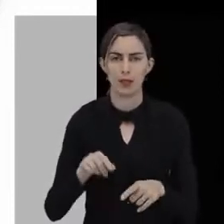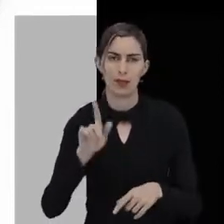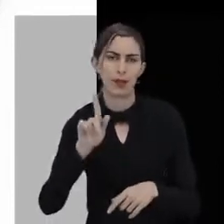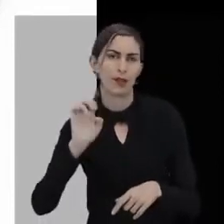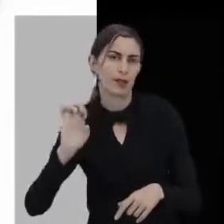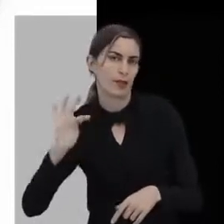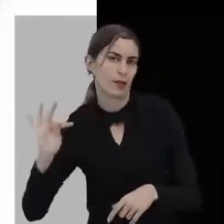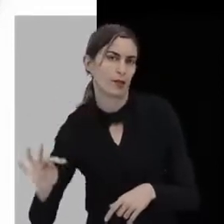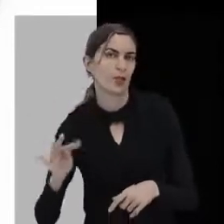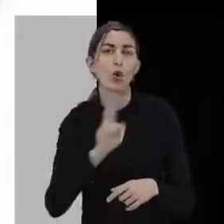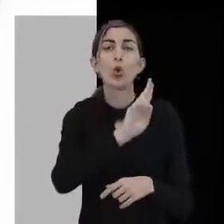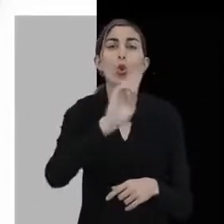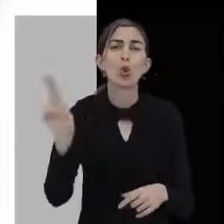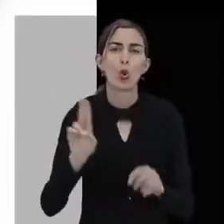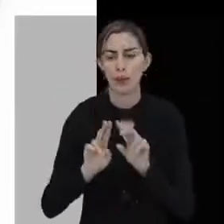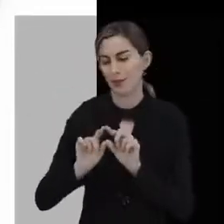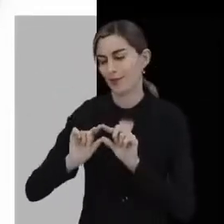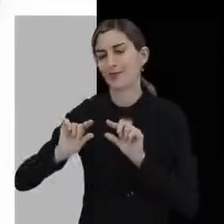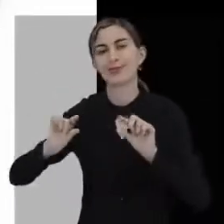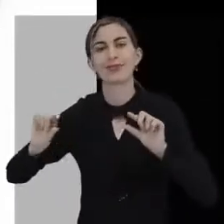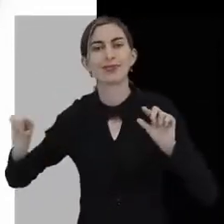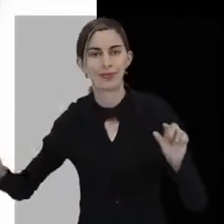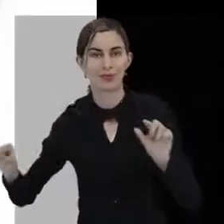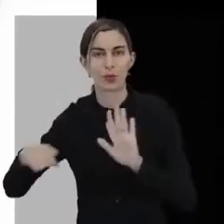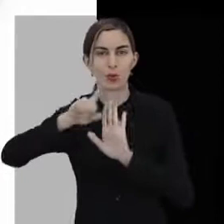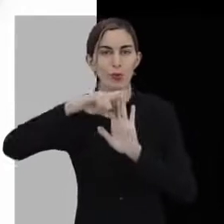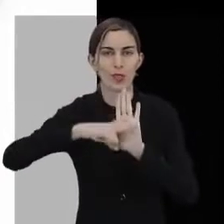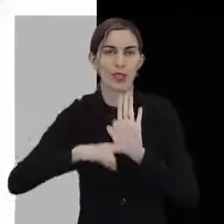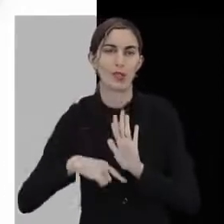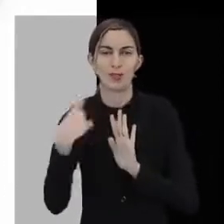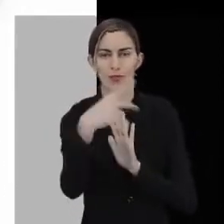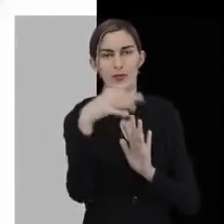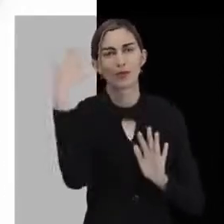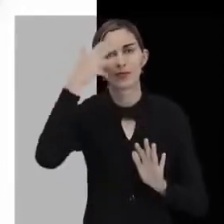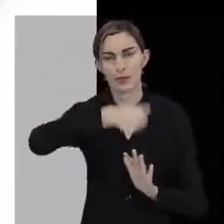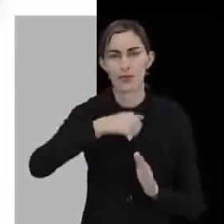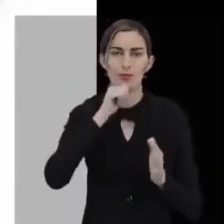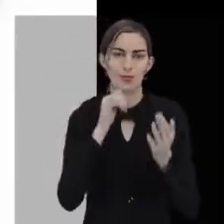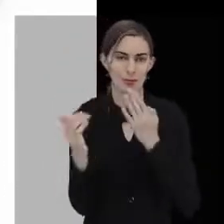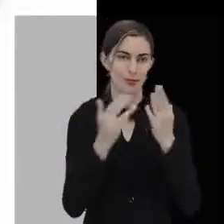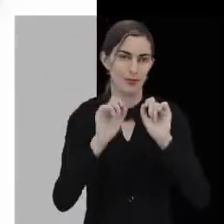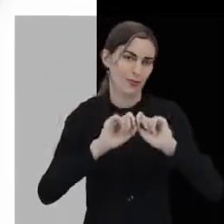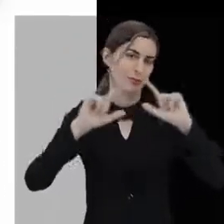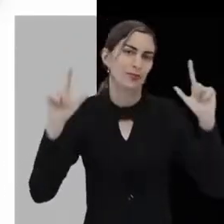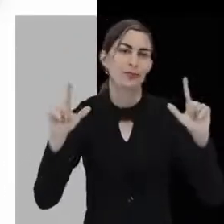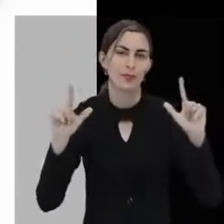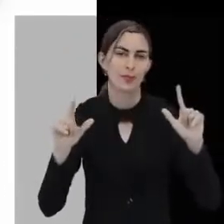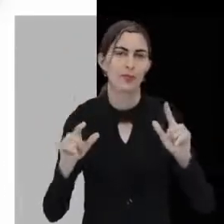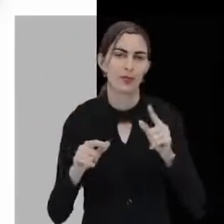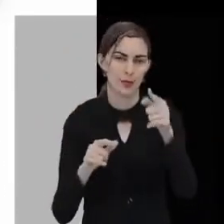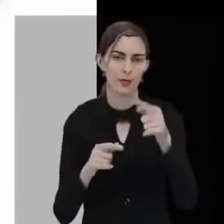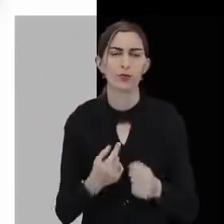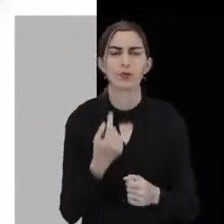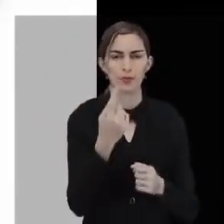get e o nome do tipo do parâmetro que você salvou. Então, no nosso exemplozinho aqui, eu